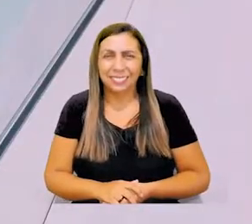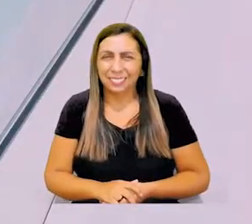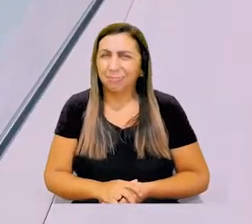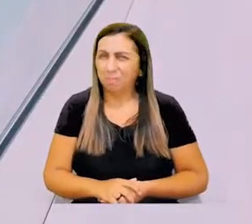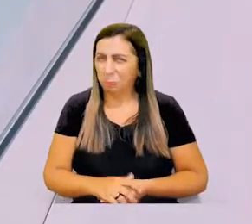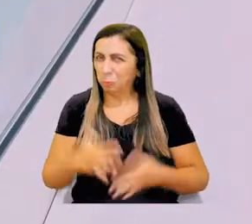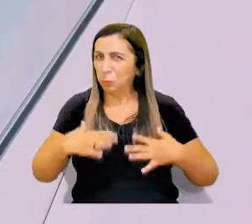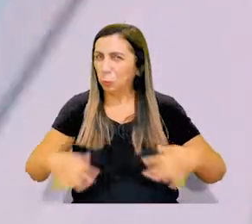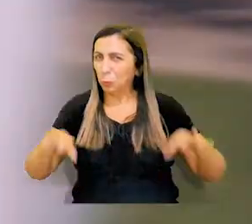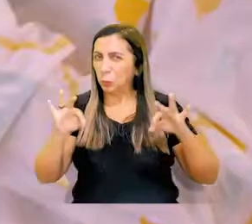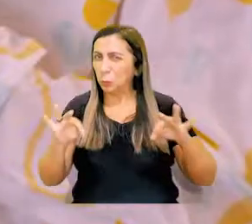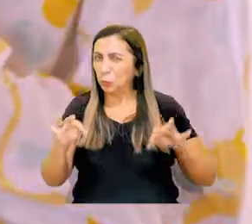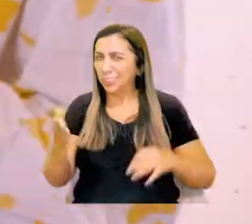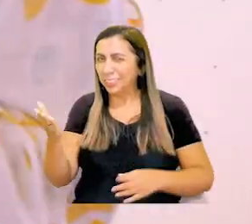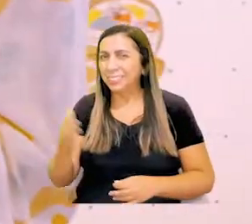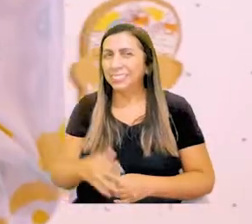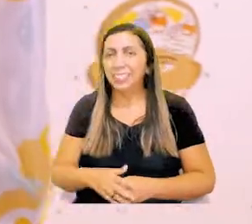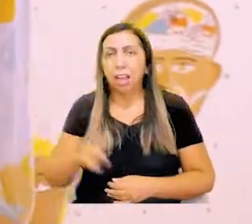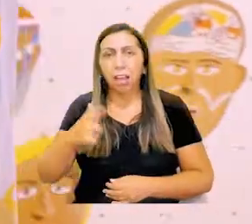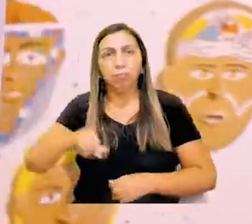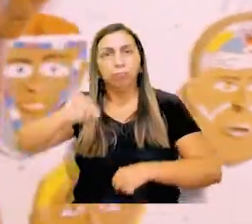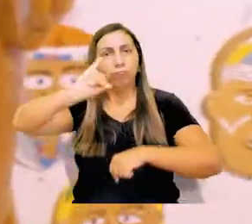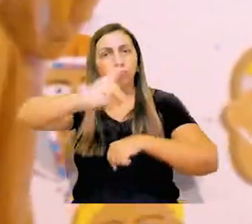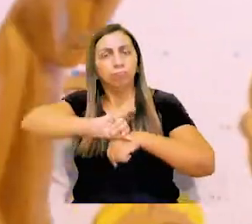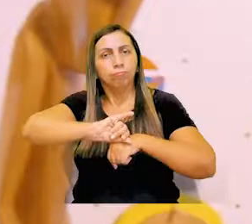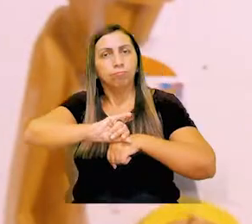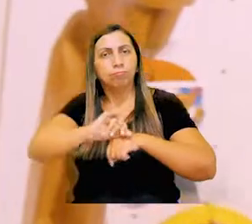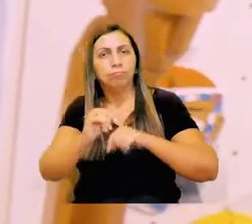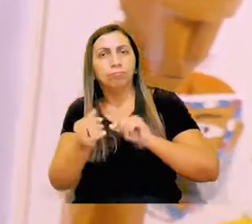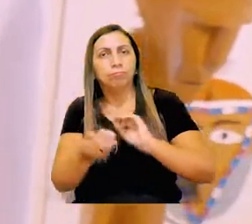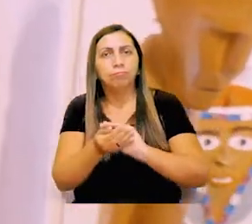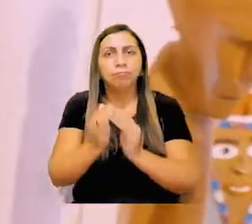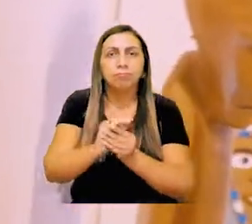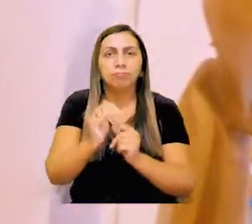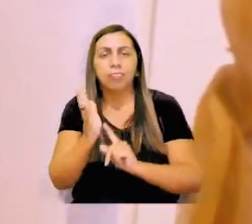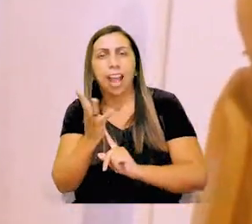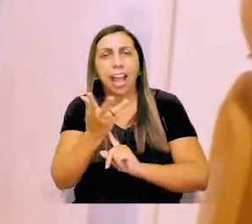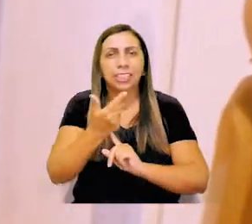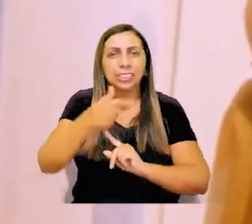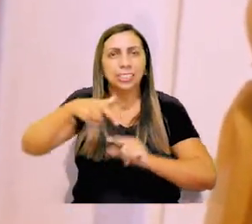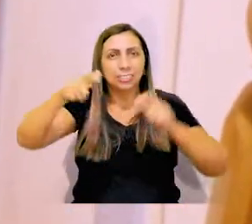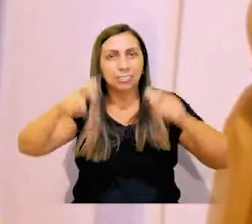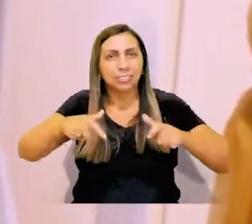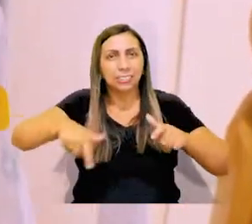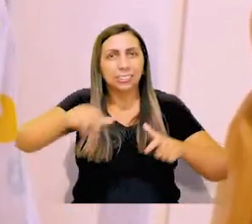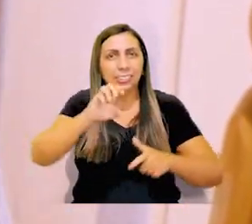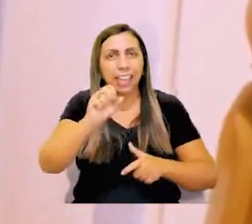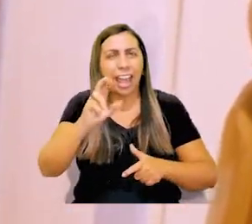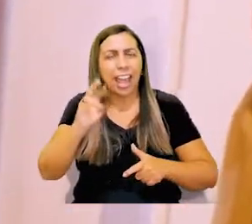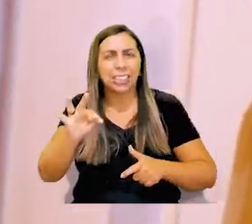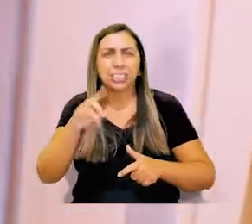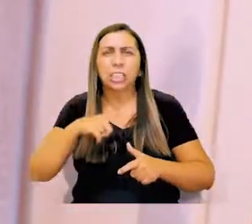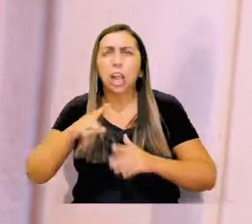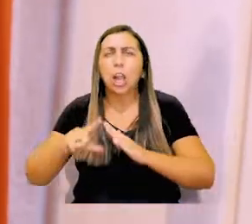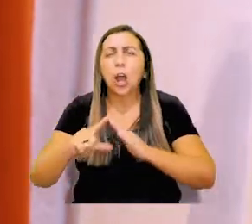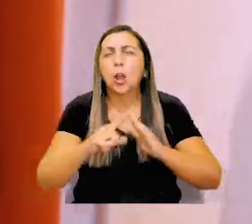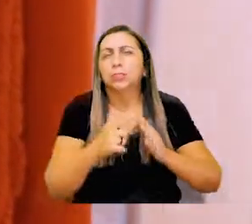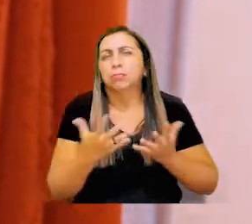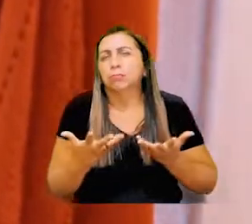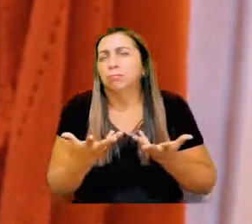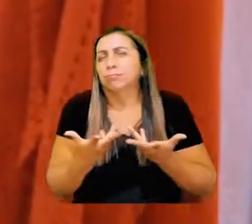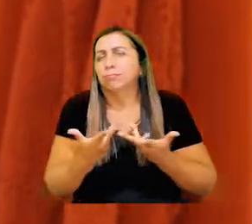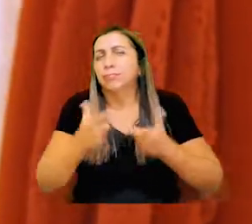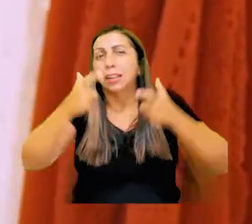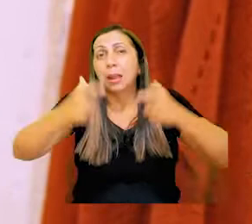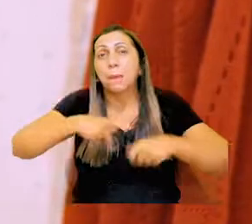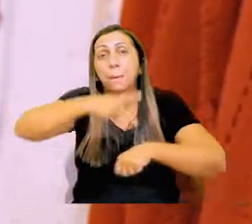tem estilo. A Central do Artesanato do Ceará, vulgo CEARTE, tá com uma lojinha só o filé aqui